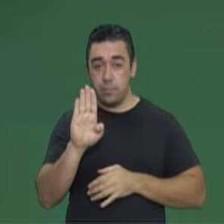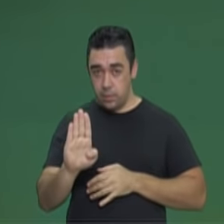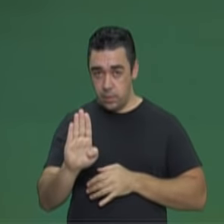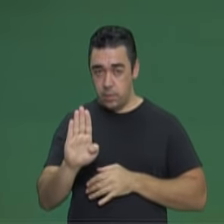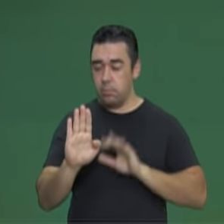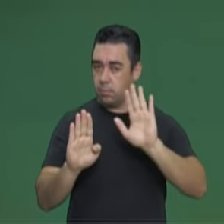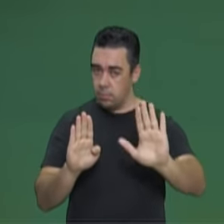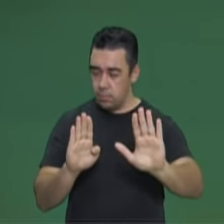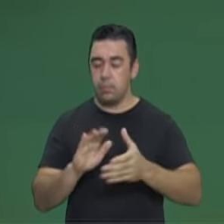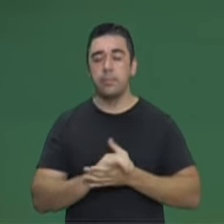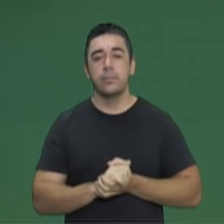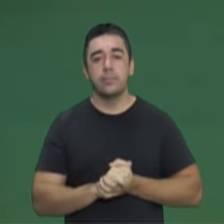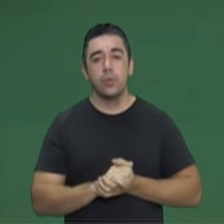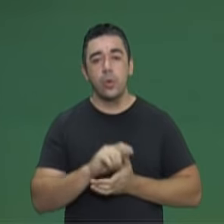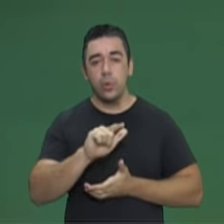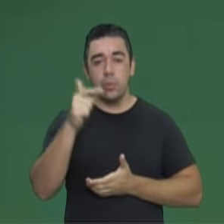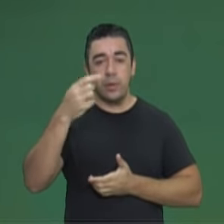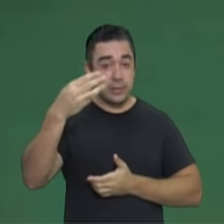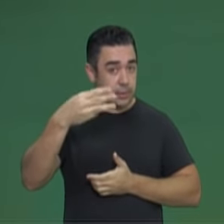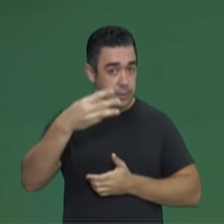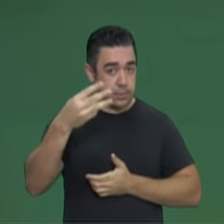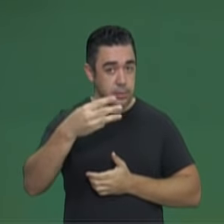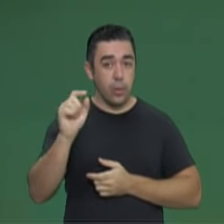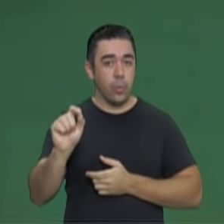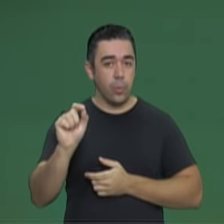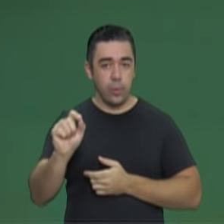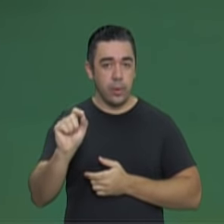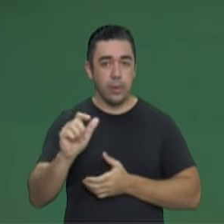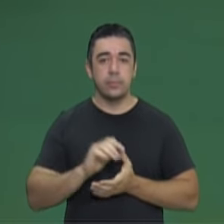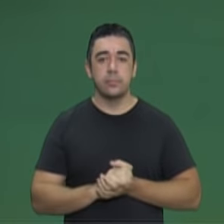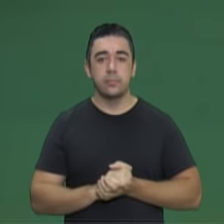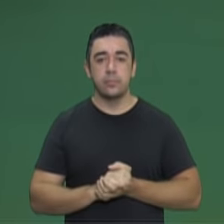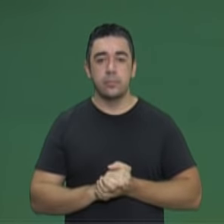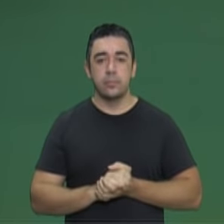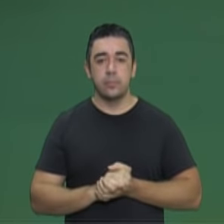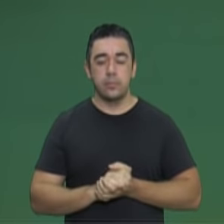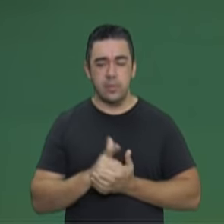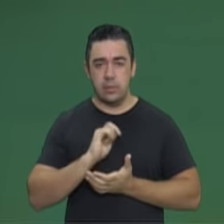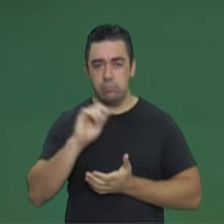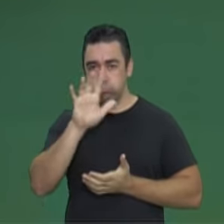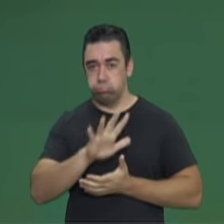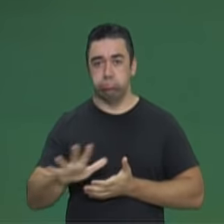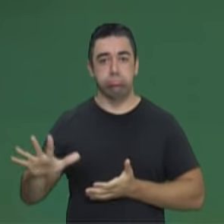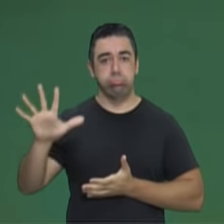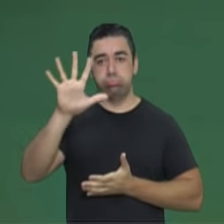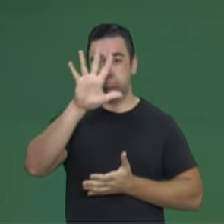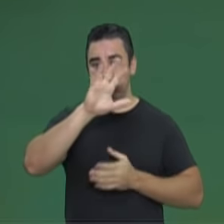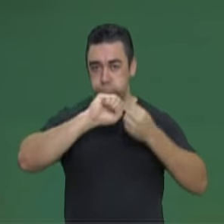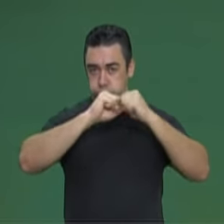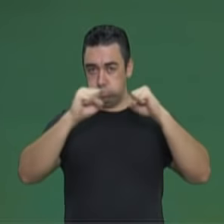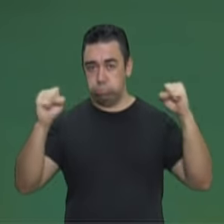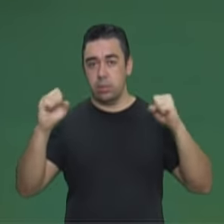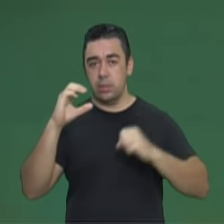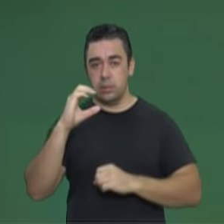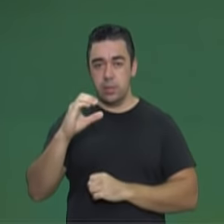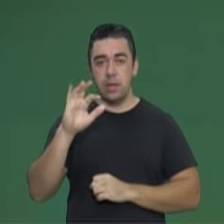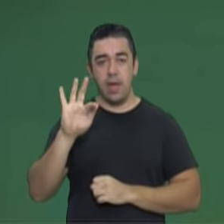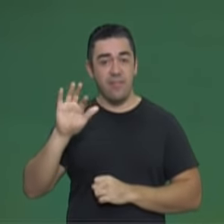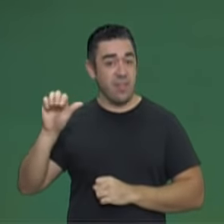vamos descobrir. E uma terceira área do estado do Paraná que ocupa uma porção bastante grande com